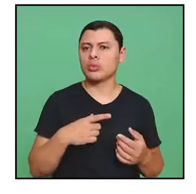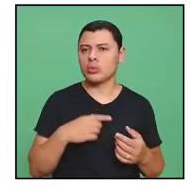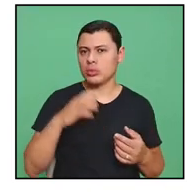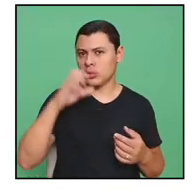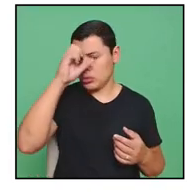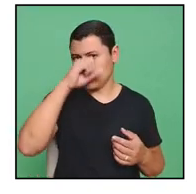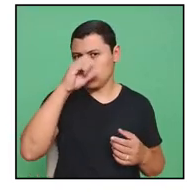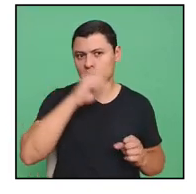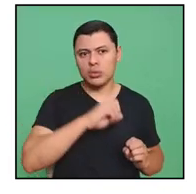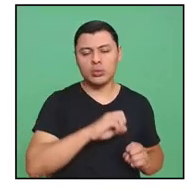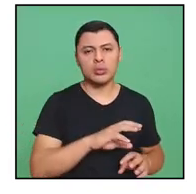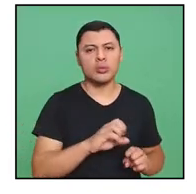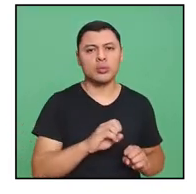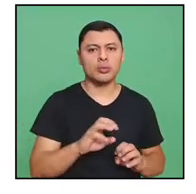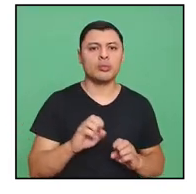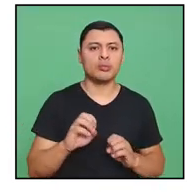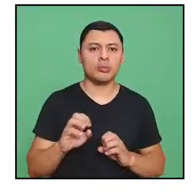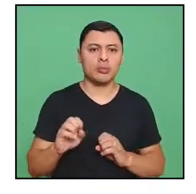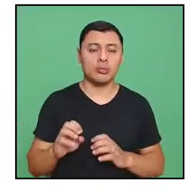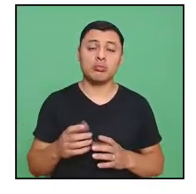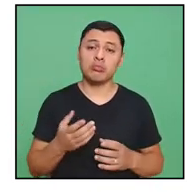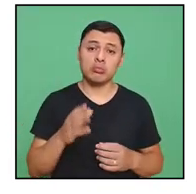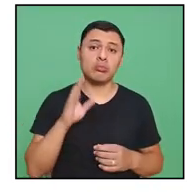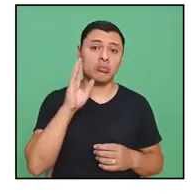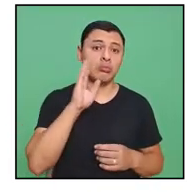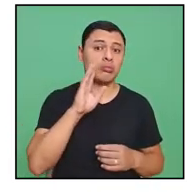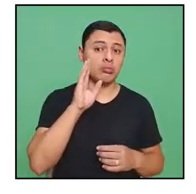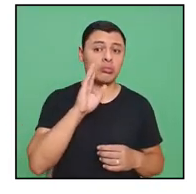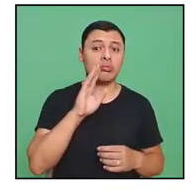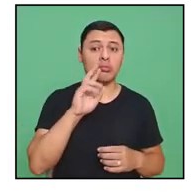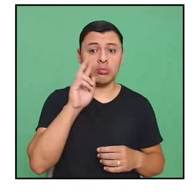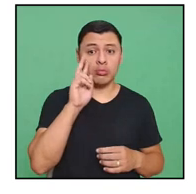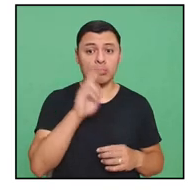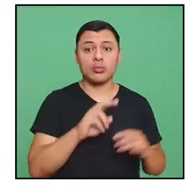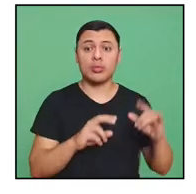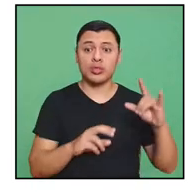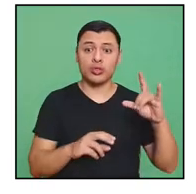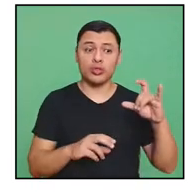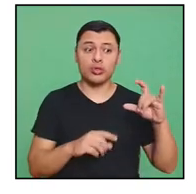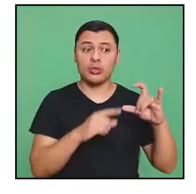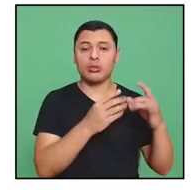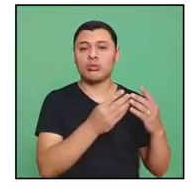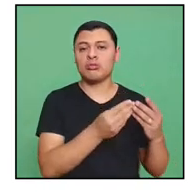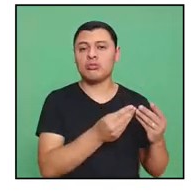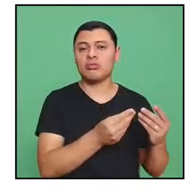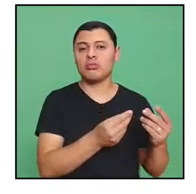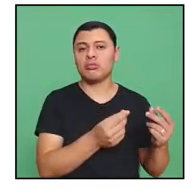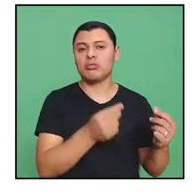e que é bem maneiro de ver o Instagram ficando obsoleto, assim.